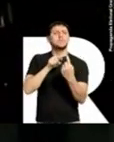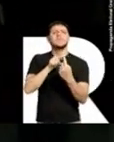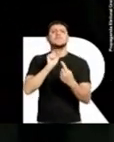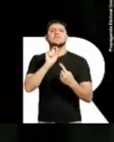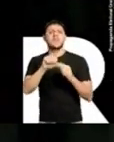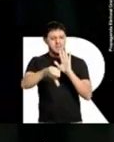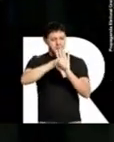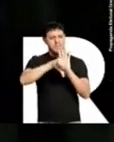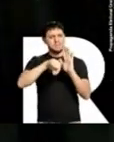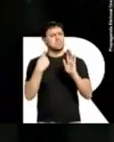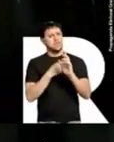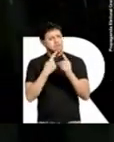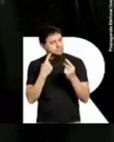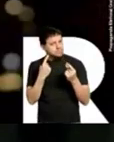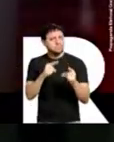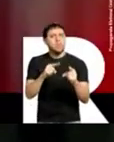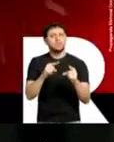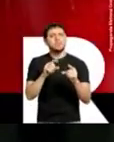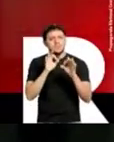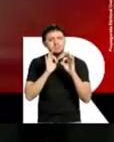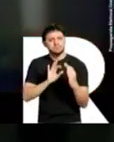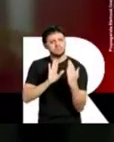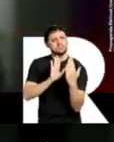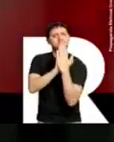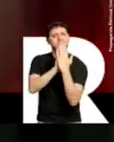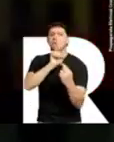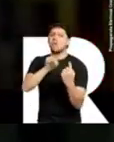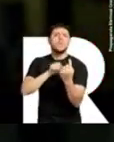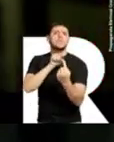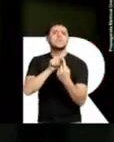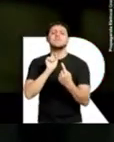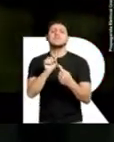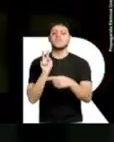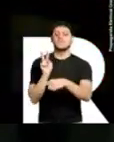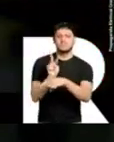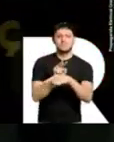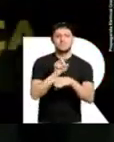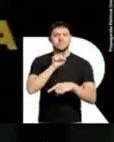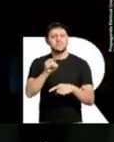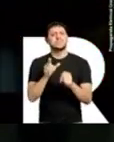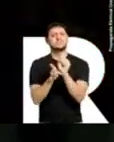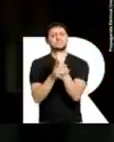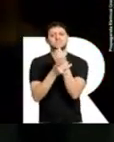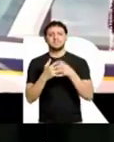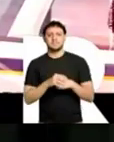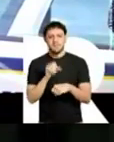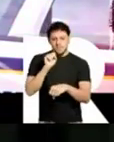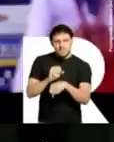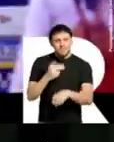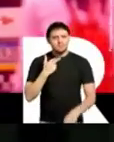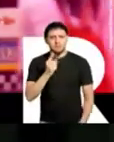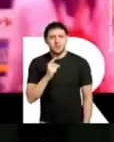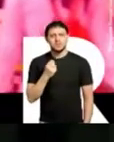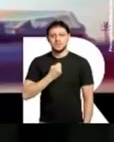com tudo para combater a criminalidade. Tudo isso para cuidar da sua segurança.